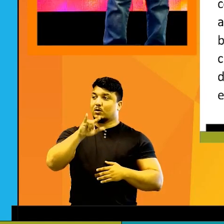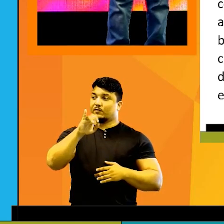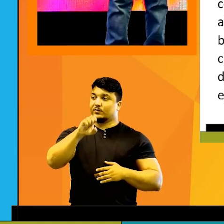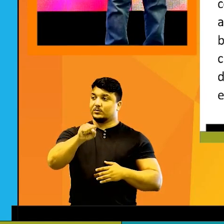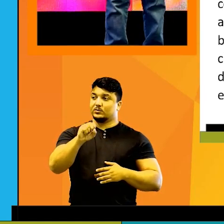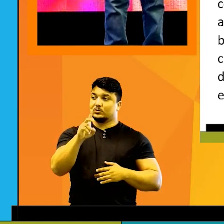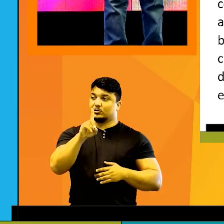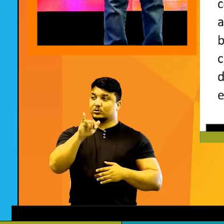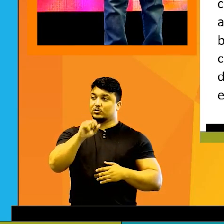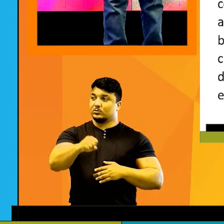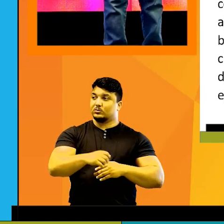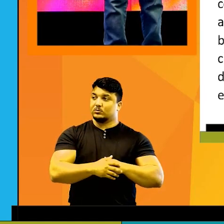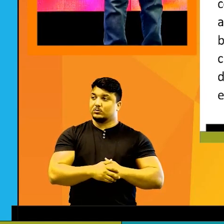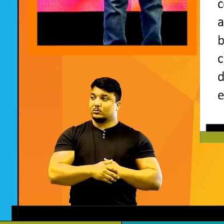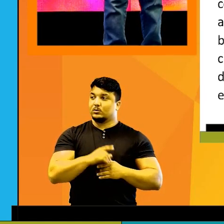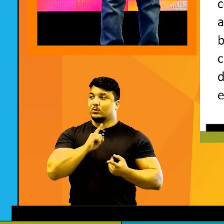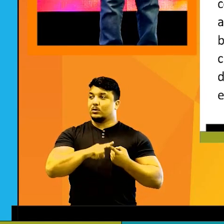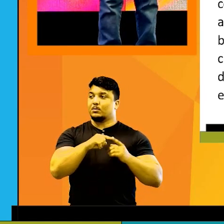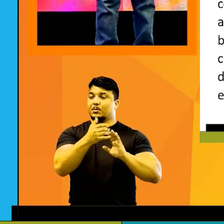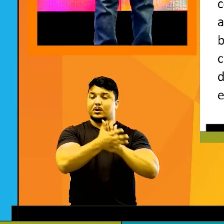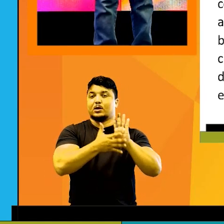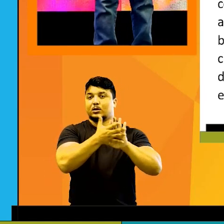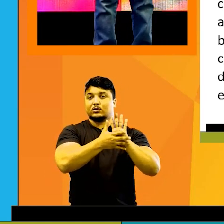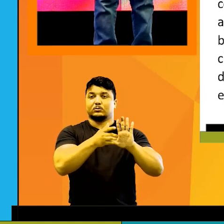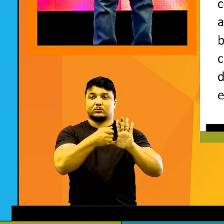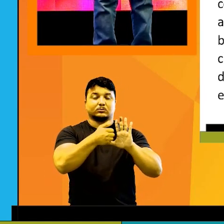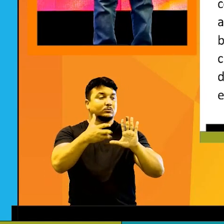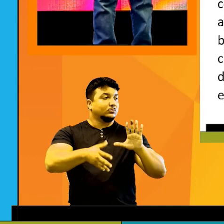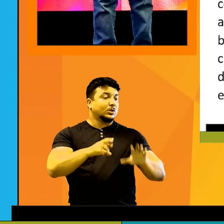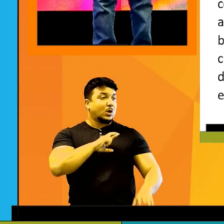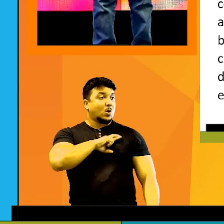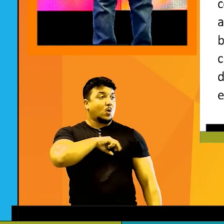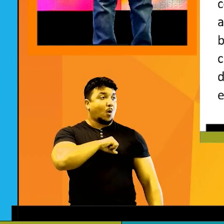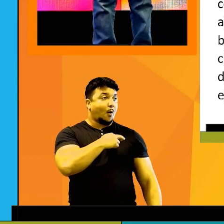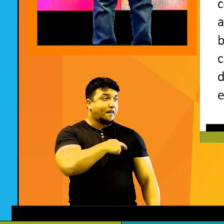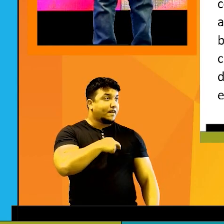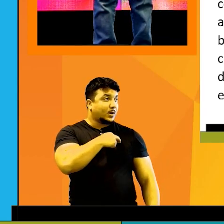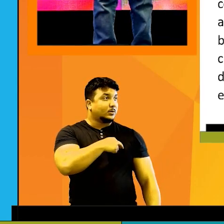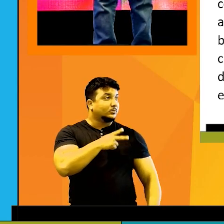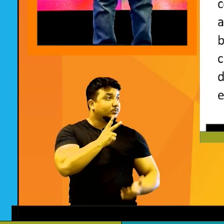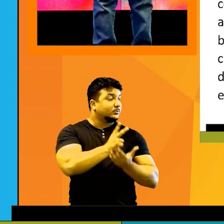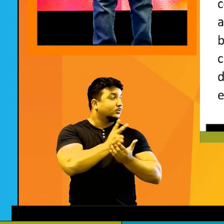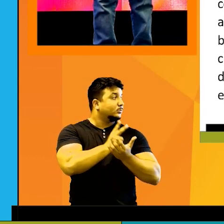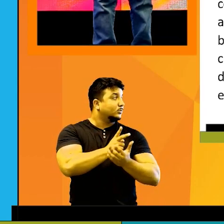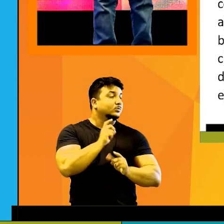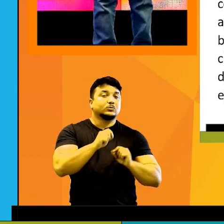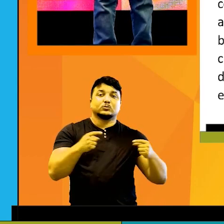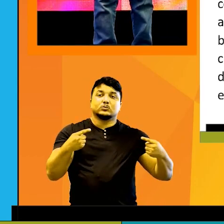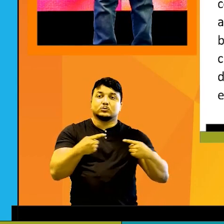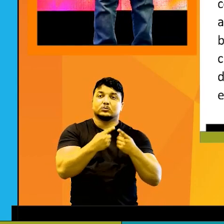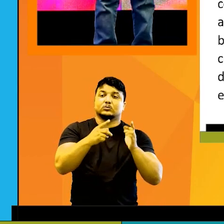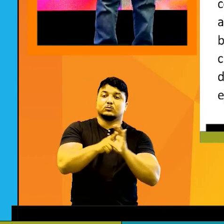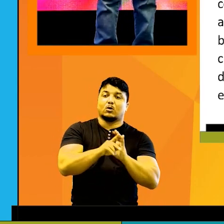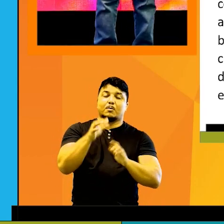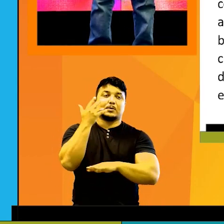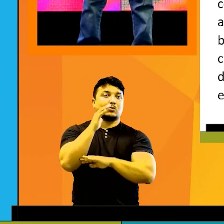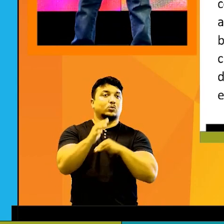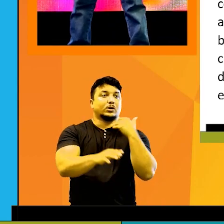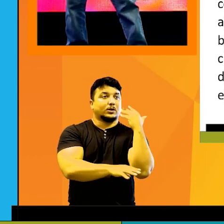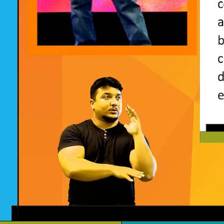antes da leitura do texto, afirme aí também no seu módulo, os românticos escreviam muito em sintonia com a